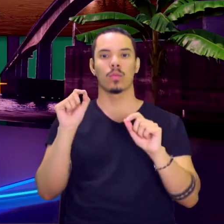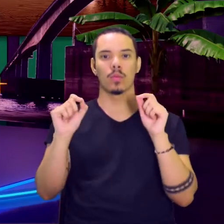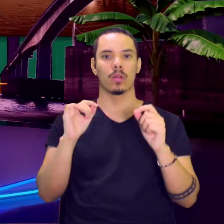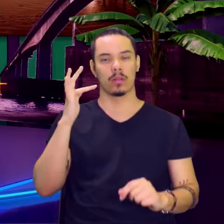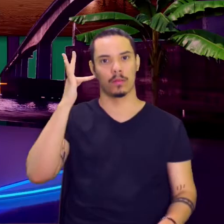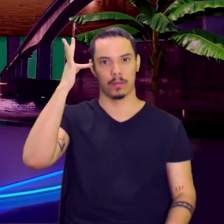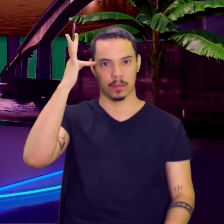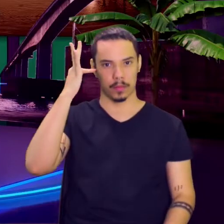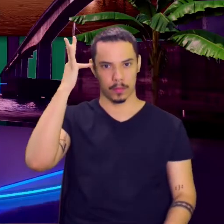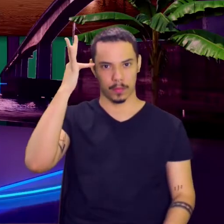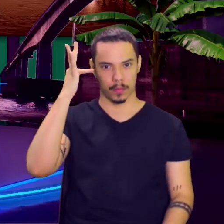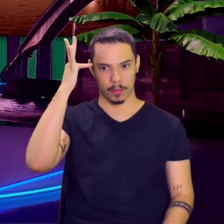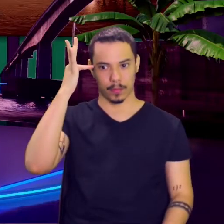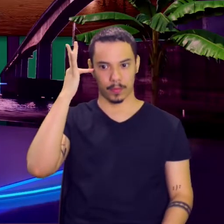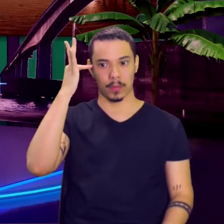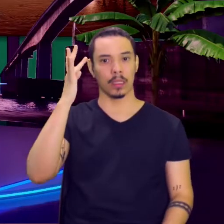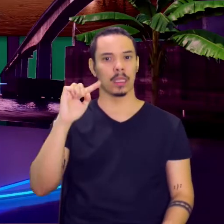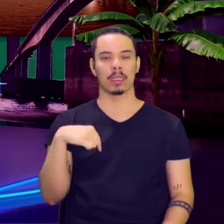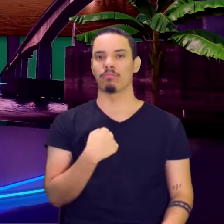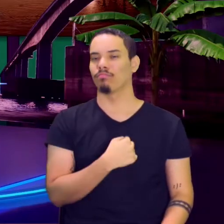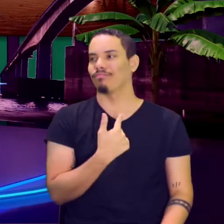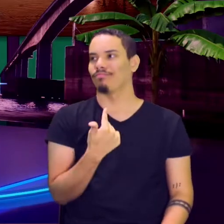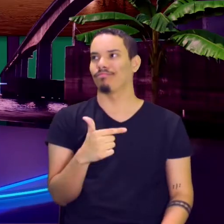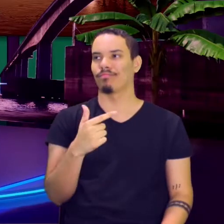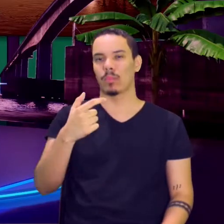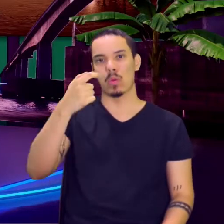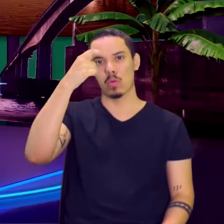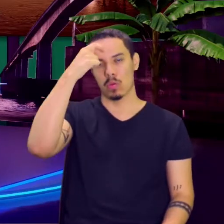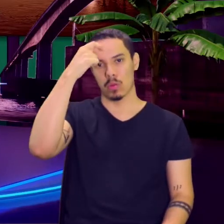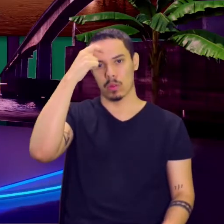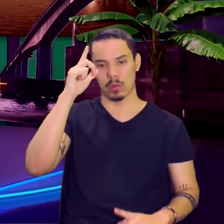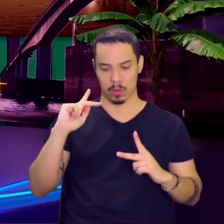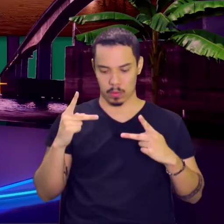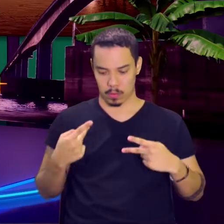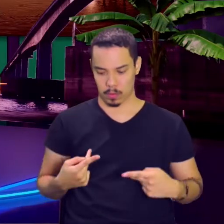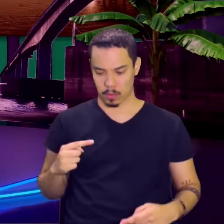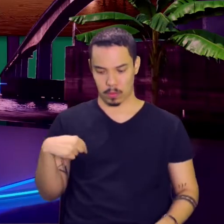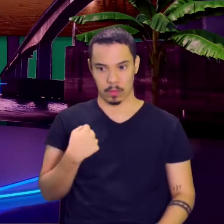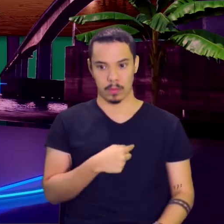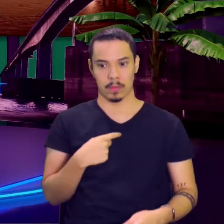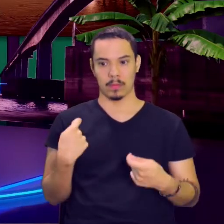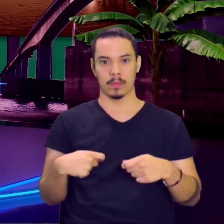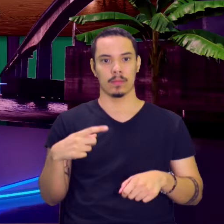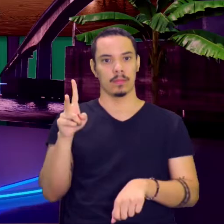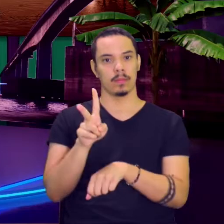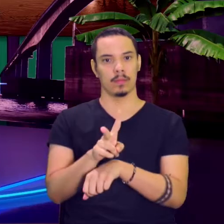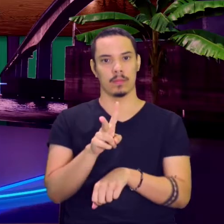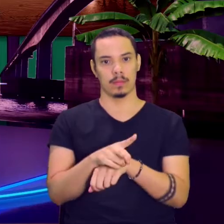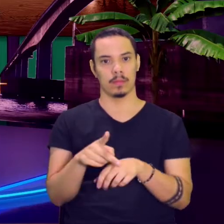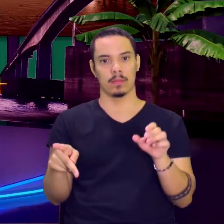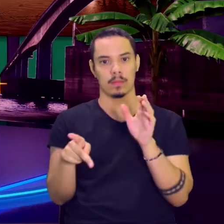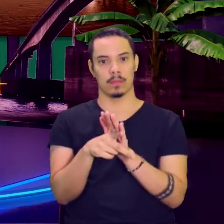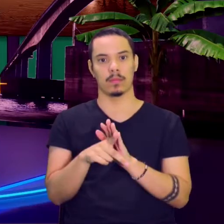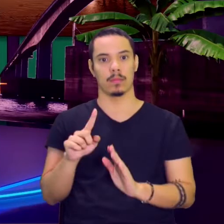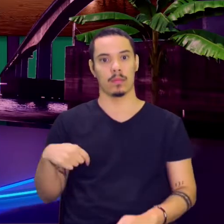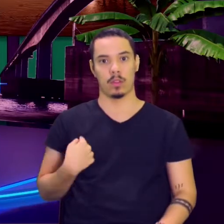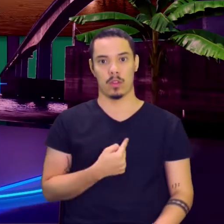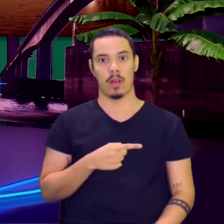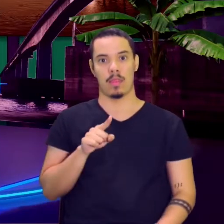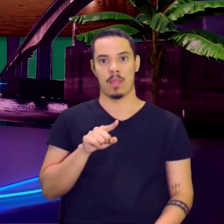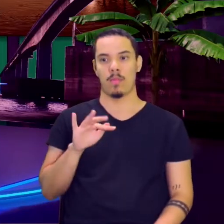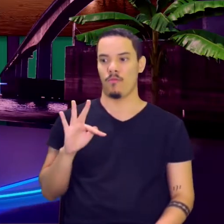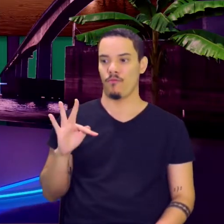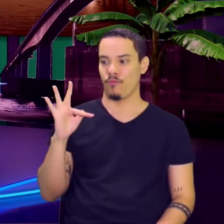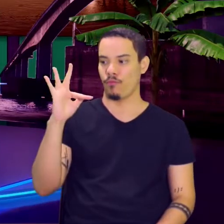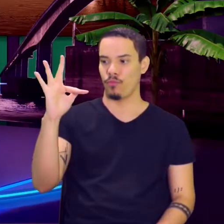galera. Quando não existe essa consciência humana de que a gente precisa preservar para nossa e futuras gerações, aí